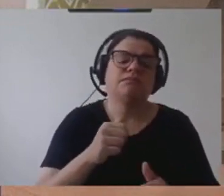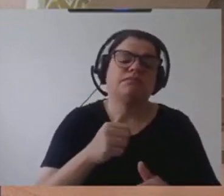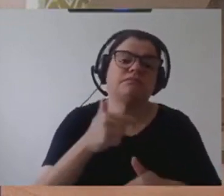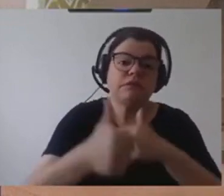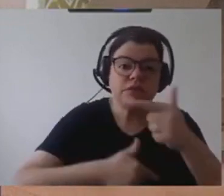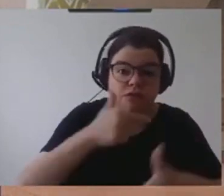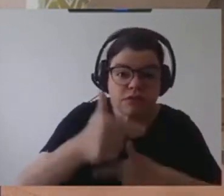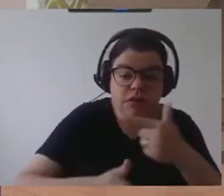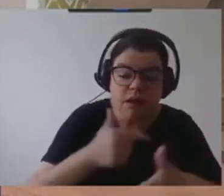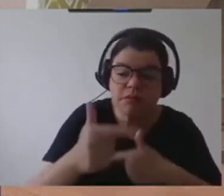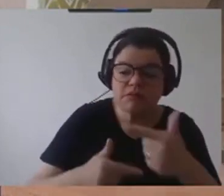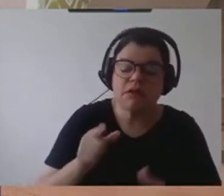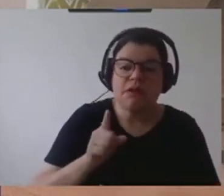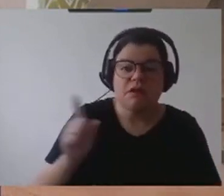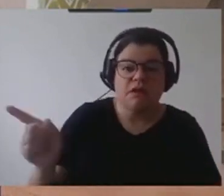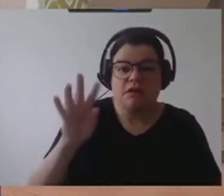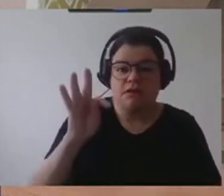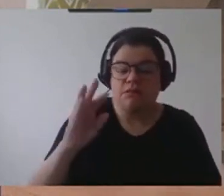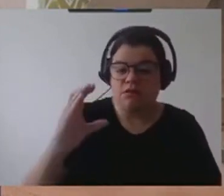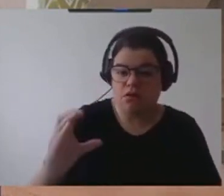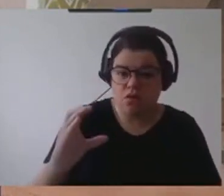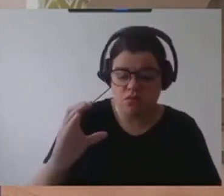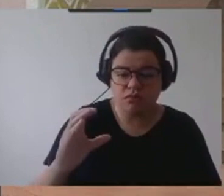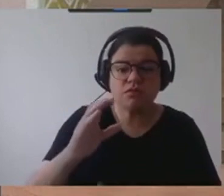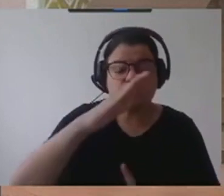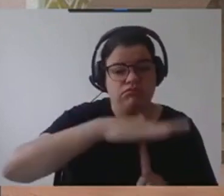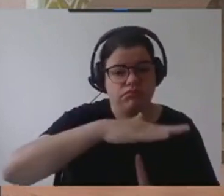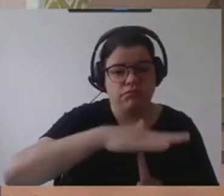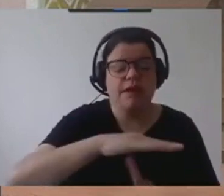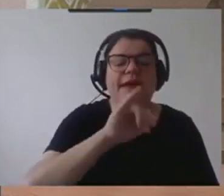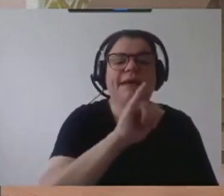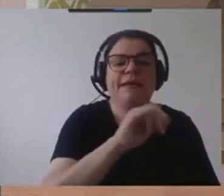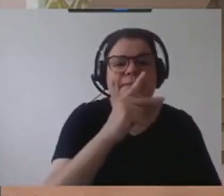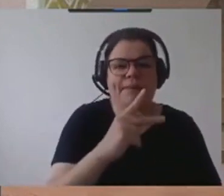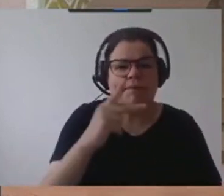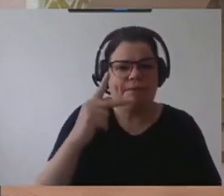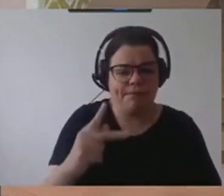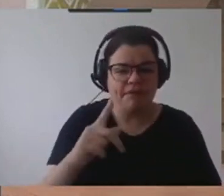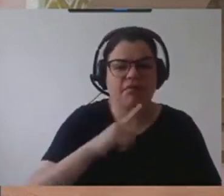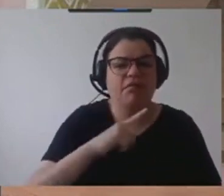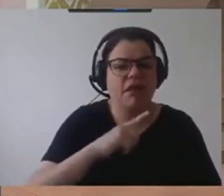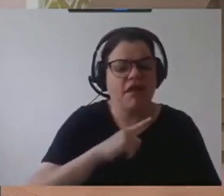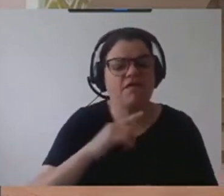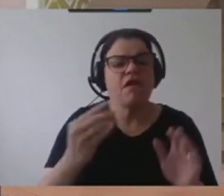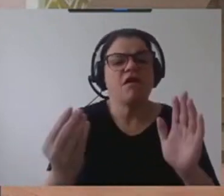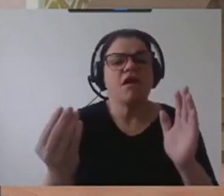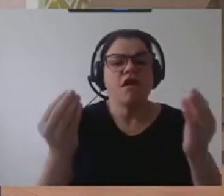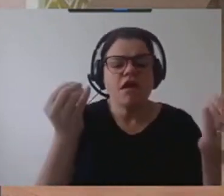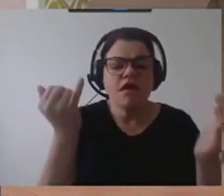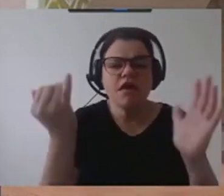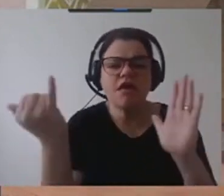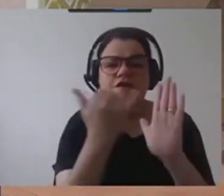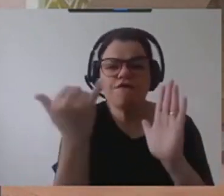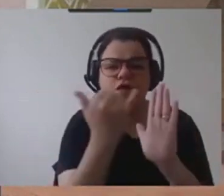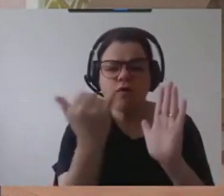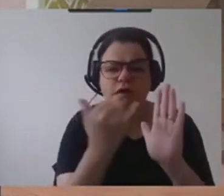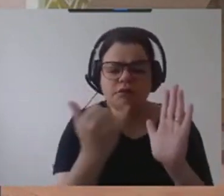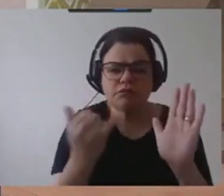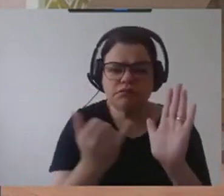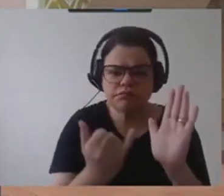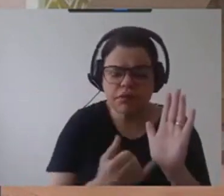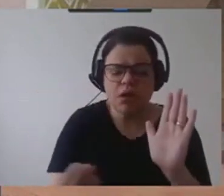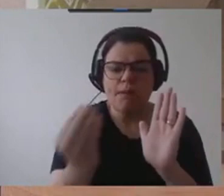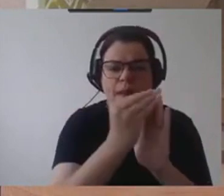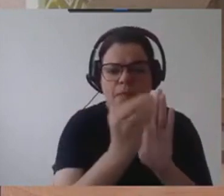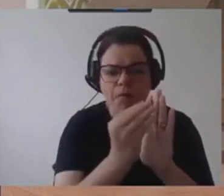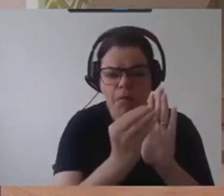Tribunal de Contas do Estado do nosso itp com as informações preenchidas pelos entes públicos E aí